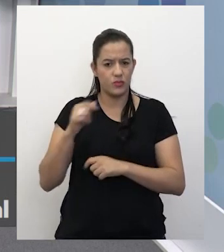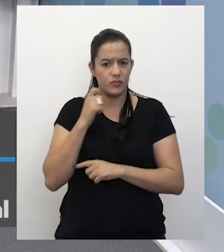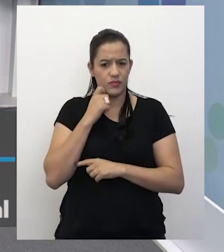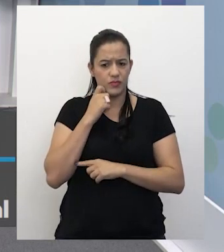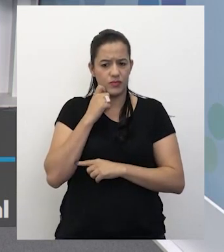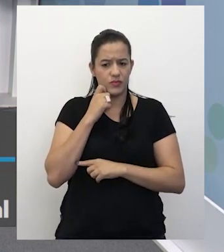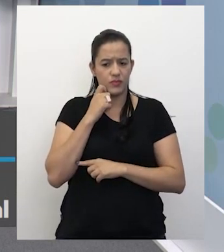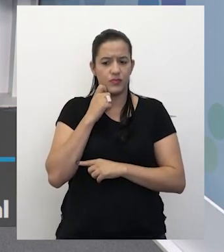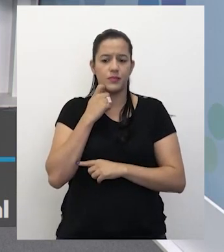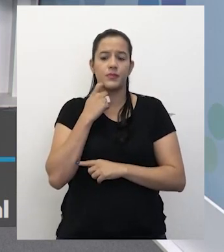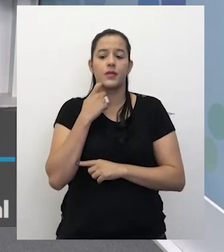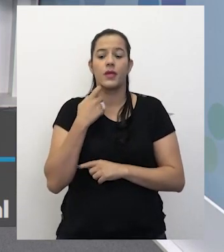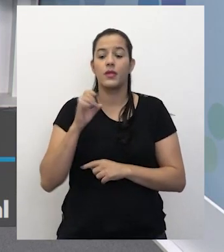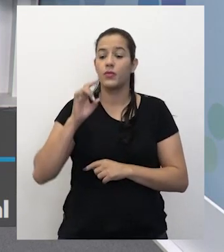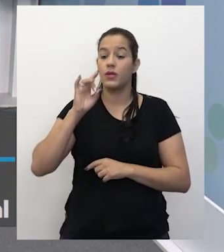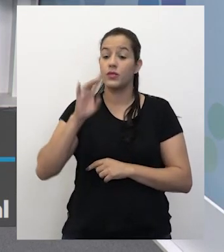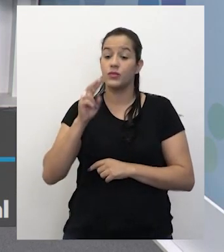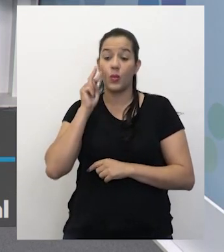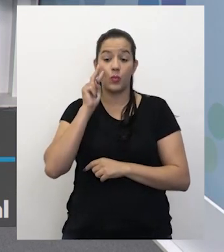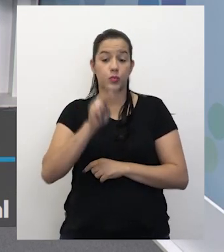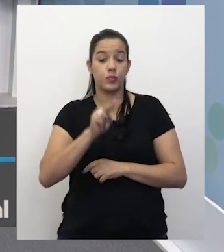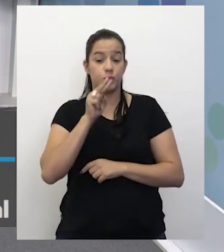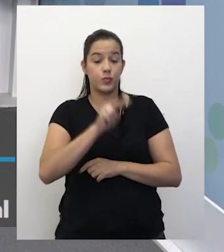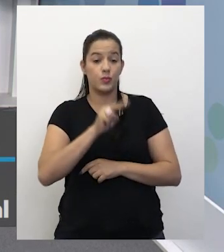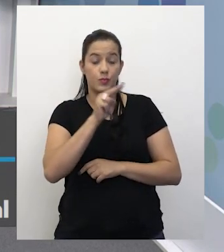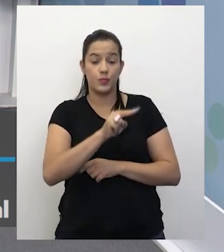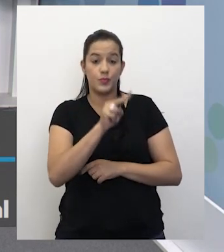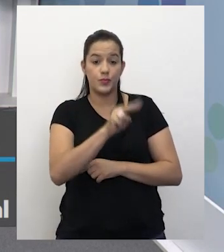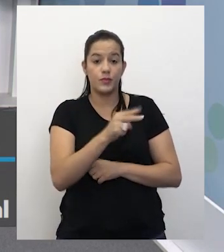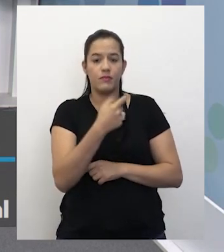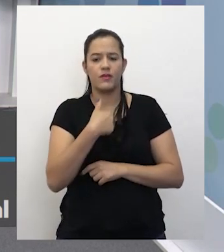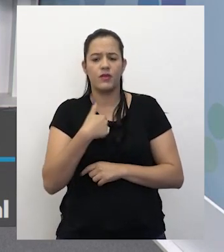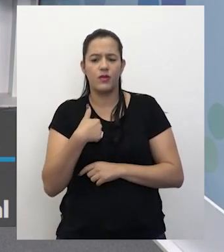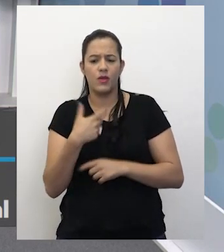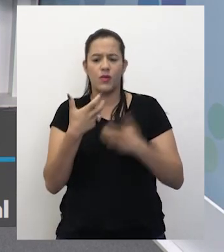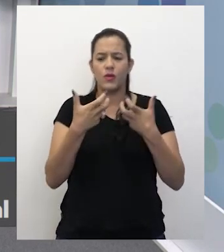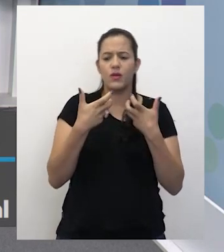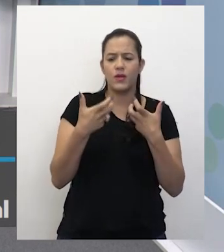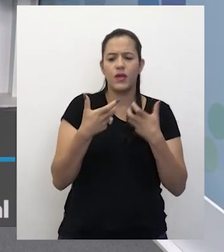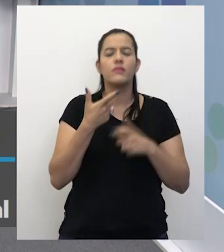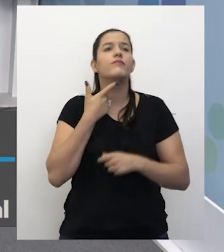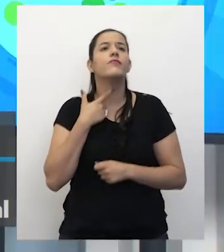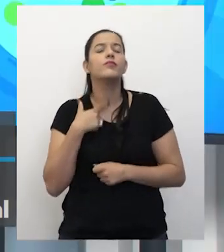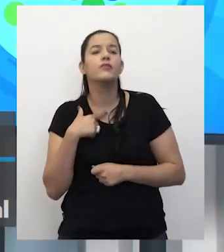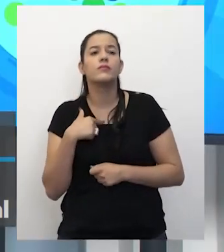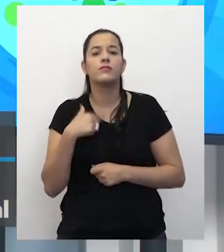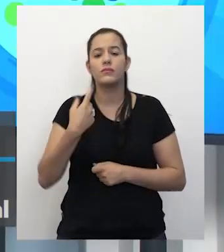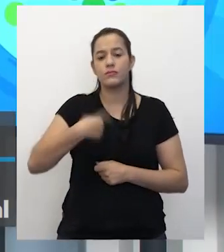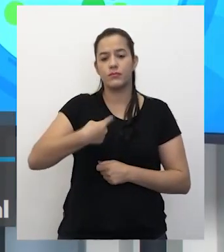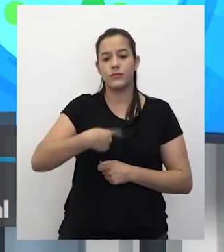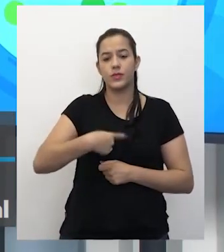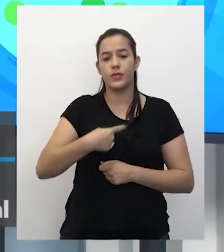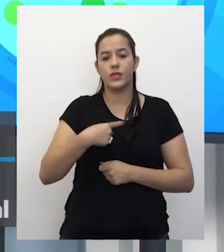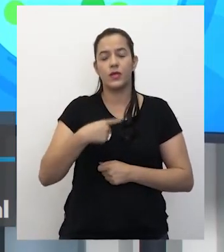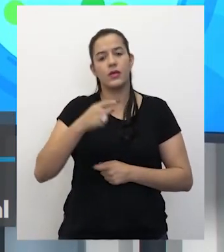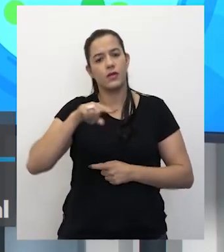dizer, não é a gente só olhar para a gente mesmo, os meus interesses, né? O que eu desejo. É também a gente olhar para a gente mesmo, mas a